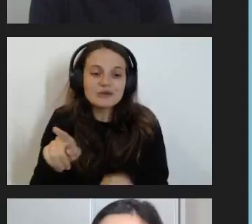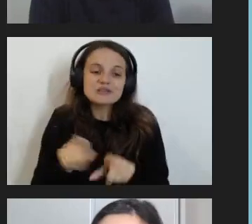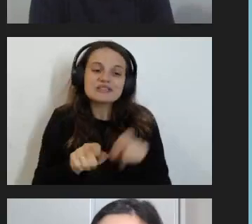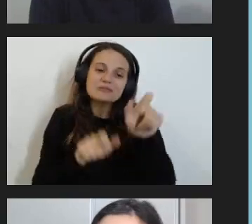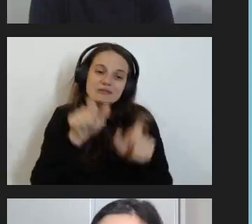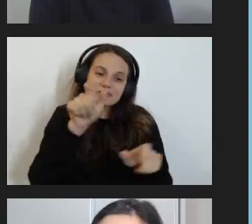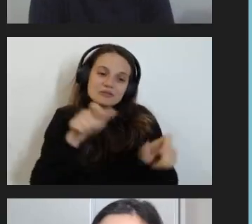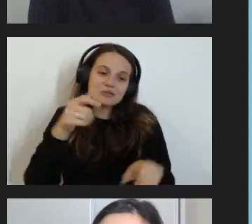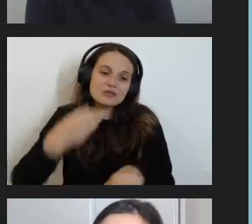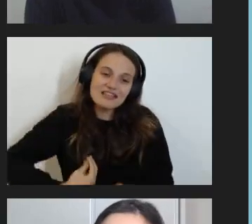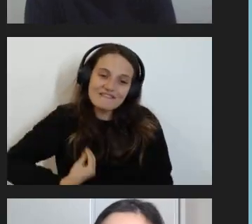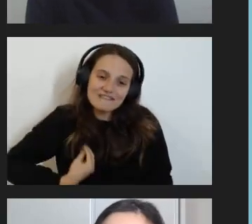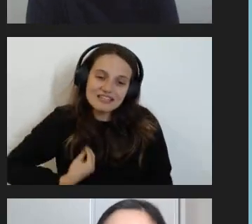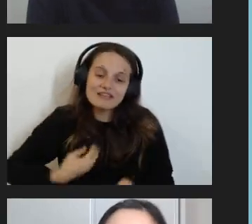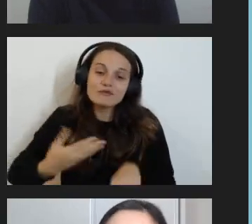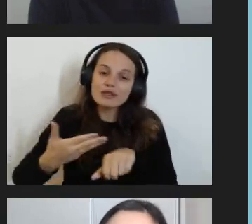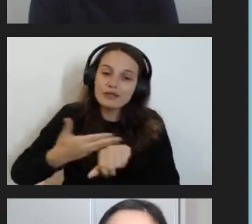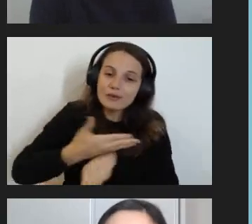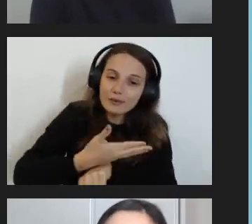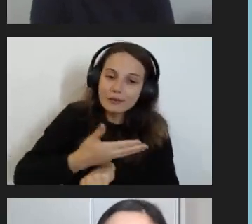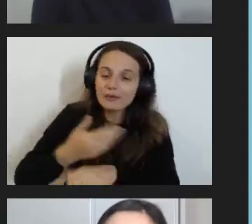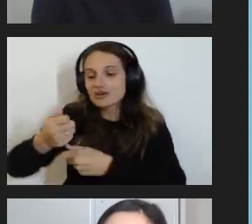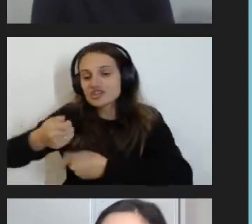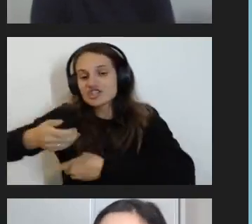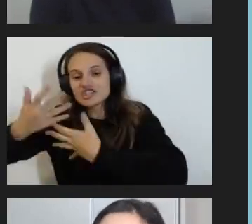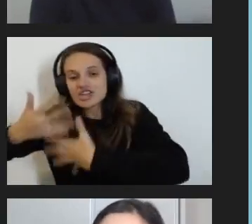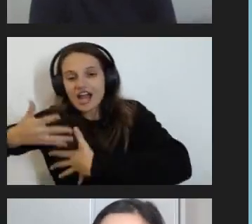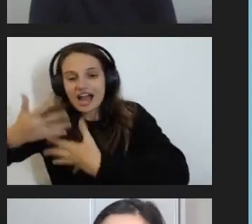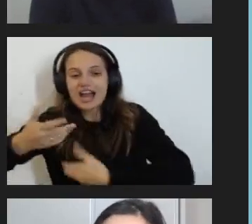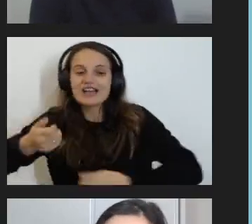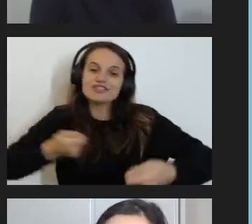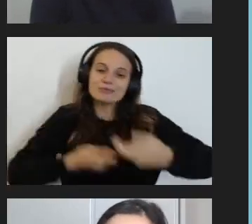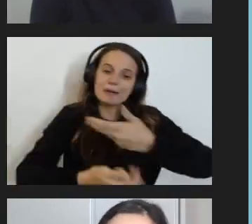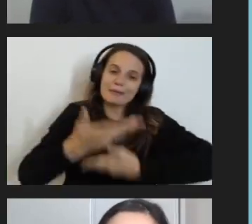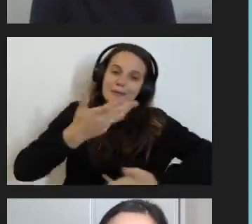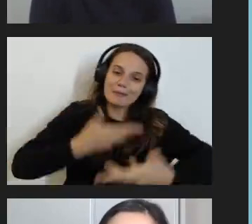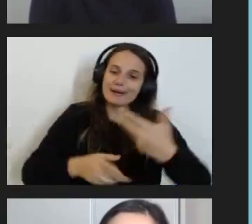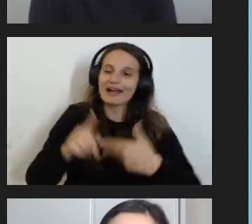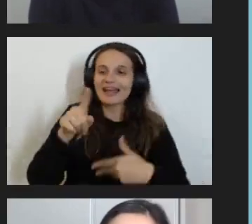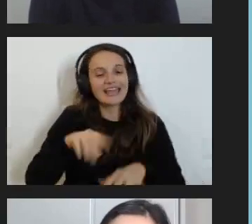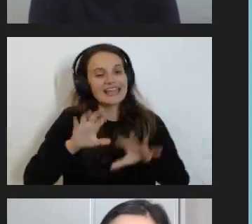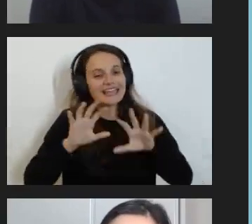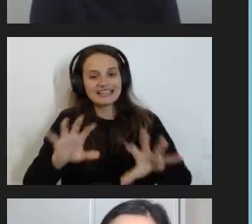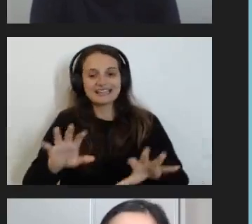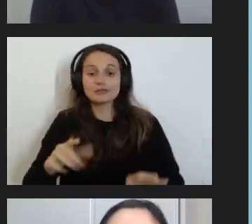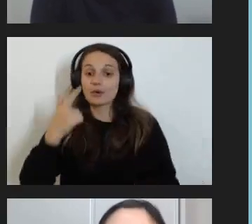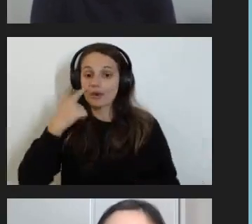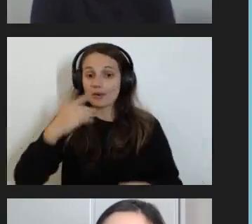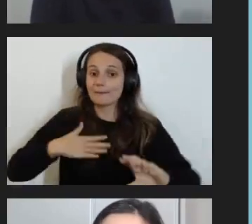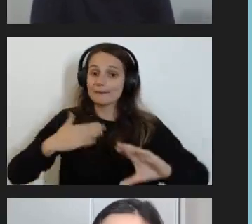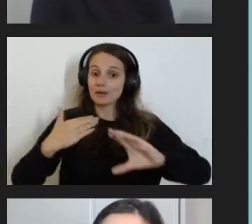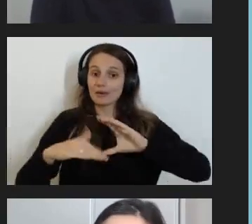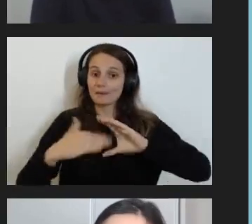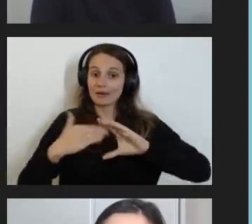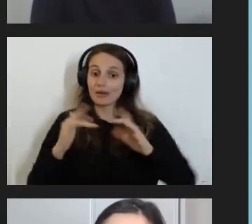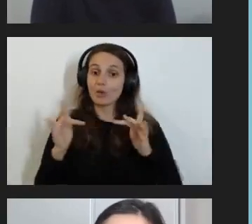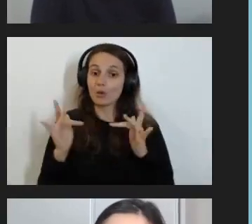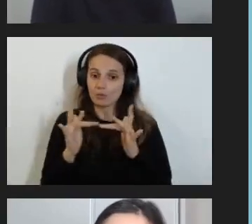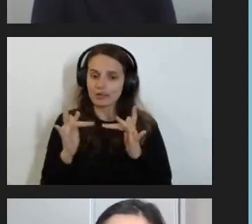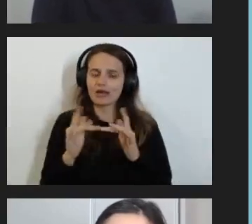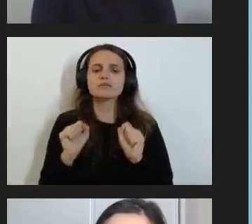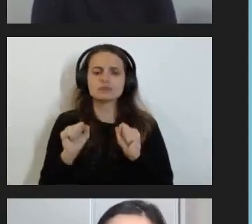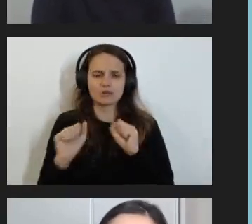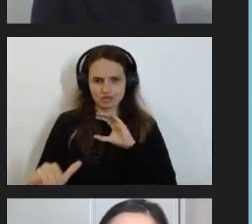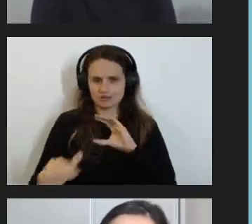né? Trocando uma ideia, trocando um conhecimento, e é isso. O meu contato está ali, qualquer coisa, pode me mandar e-mail que a